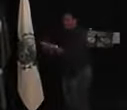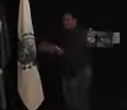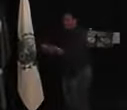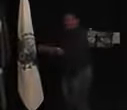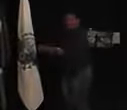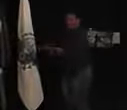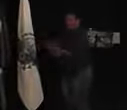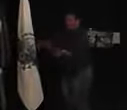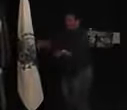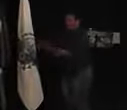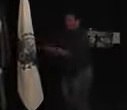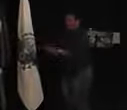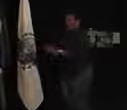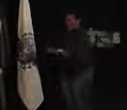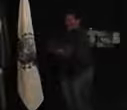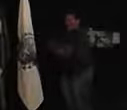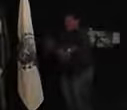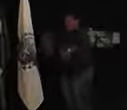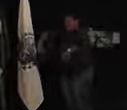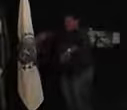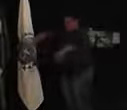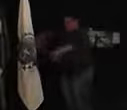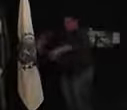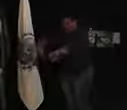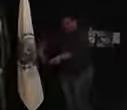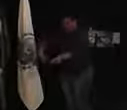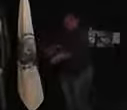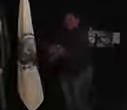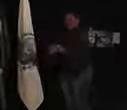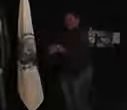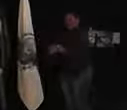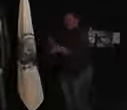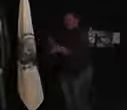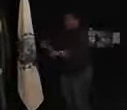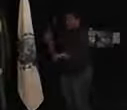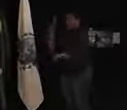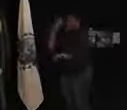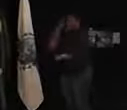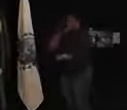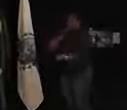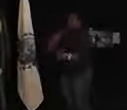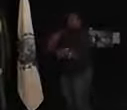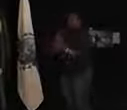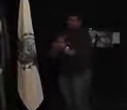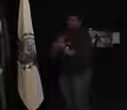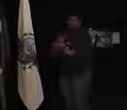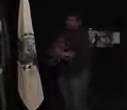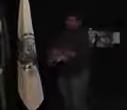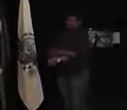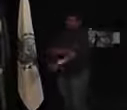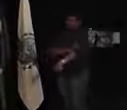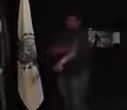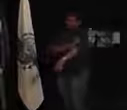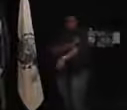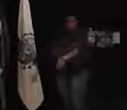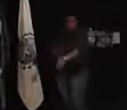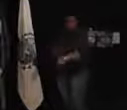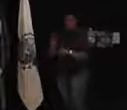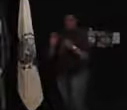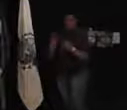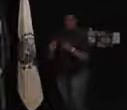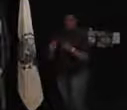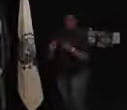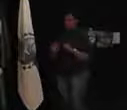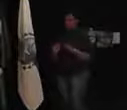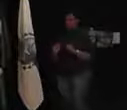pela sala, enfim, eles vão ter muitas dificuldades, né? Inclusive de comportamento, e aí podem começar a apresentar